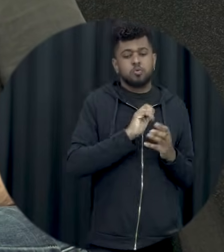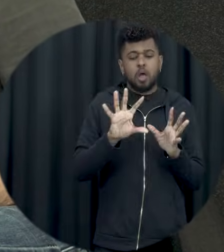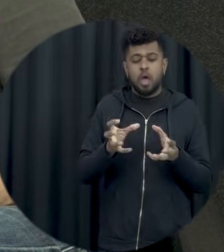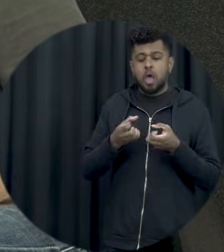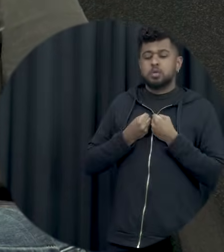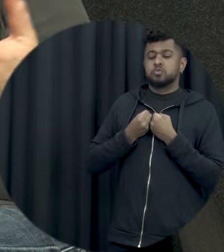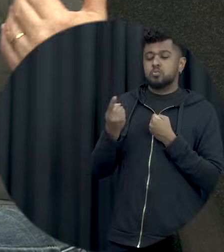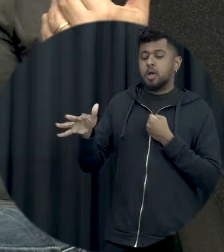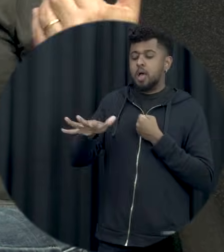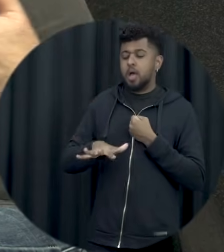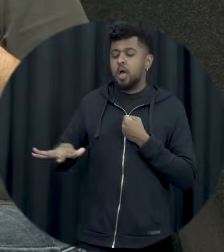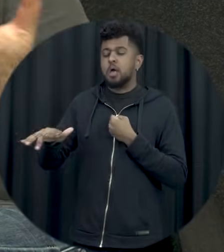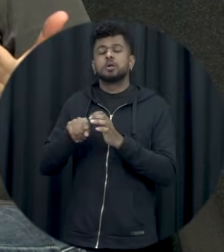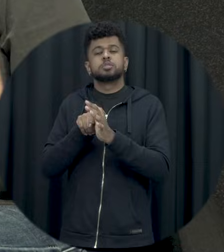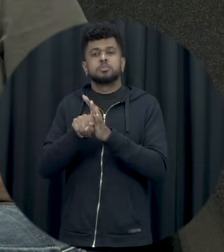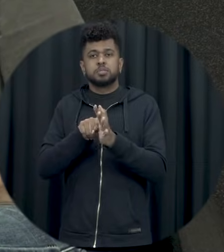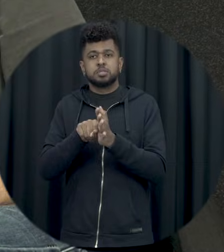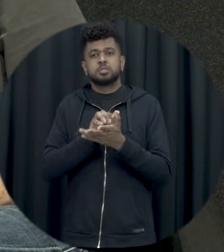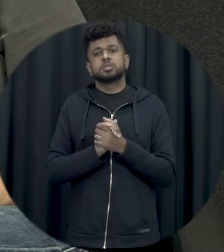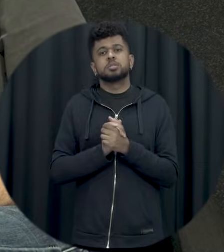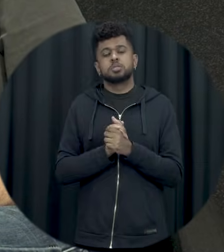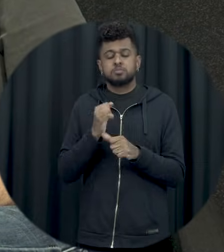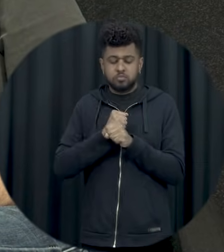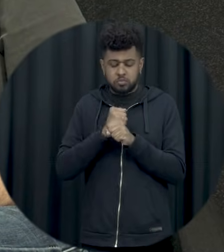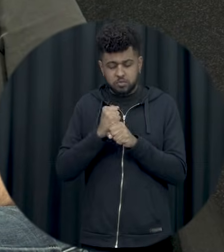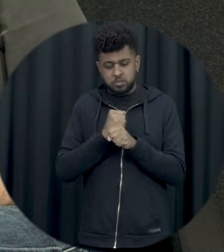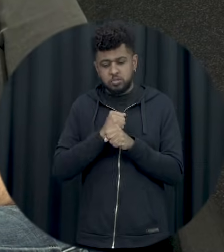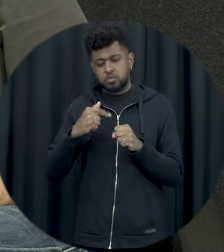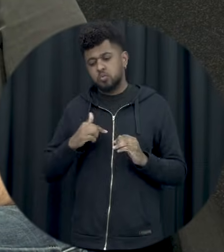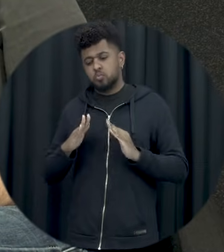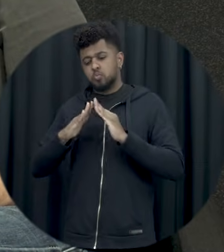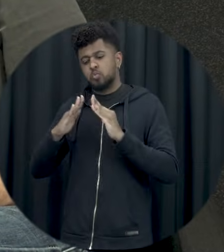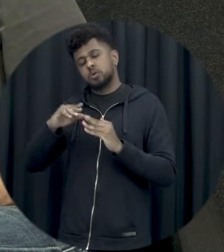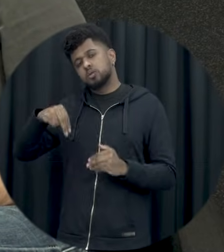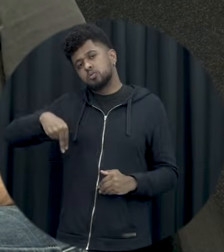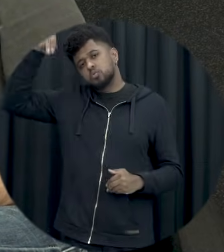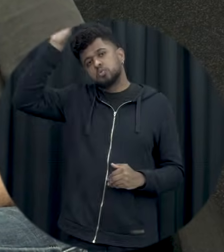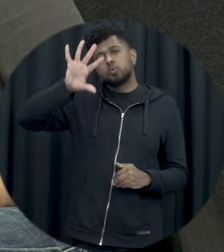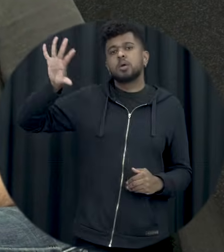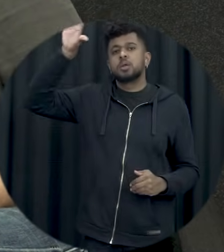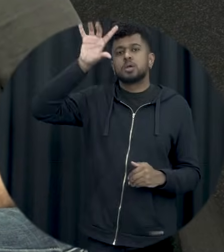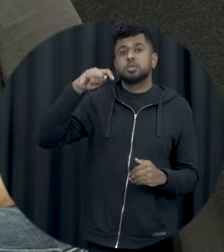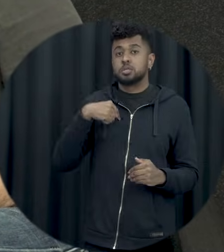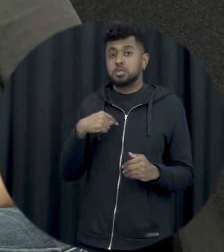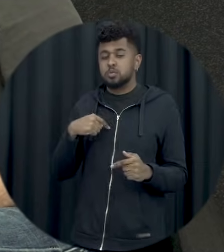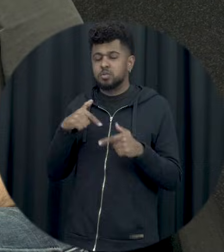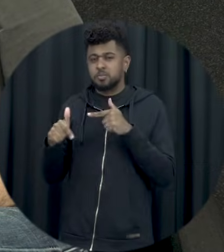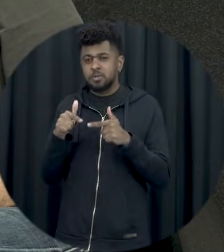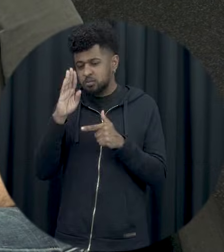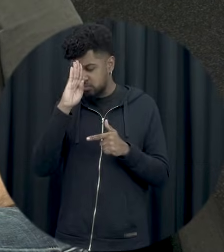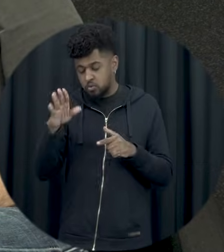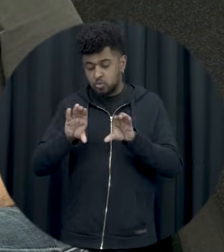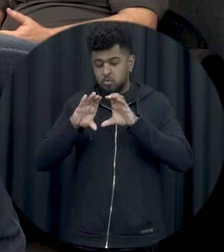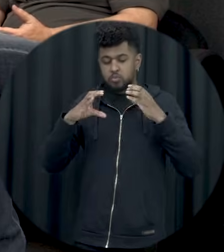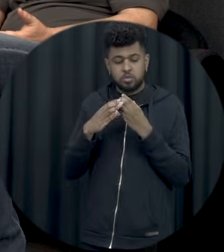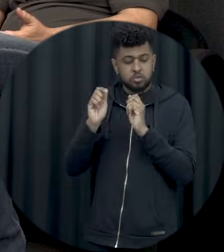área de pesquisa. Eu, por exemplo, nos anos que eu morei no Nordeste, eu trabalhei fundamentalmente com comunidade de pescadores, né,